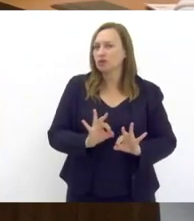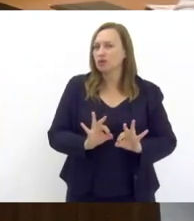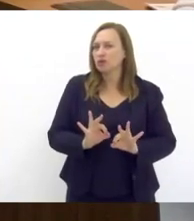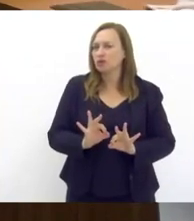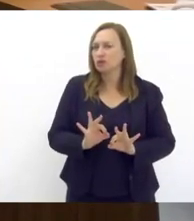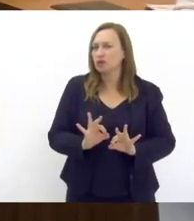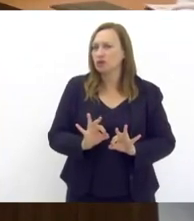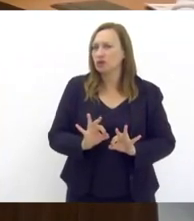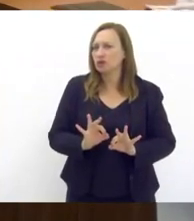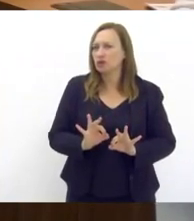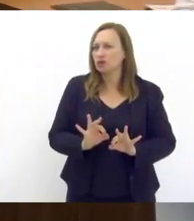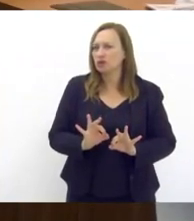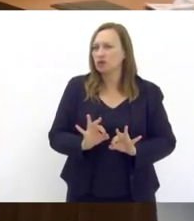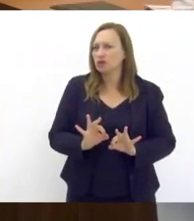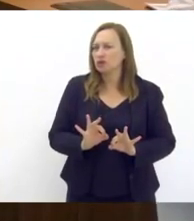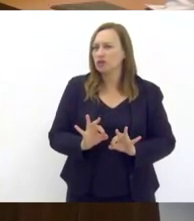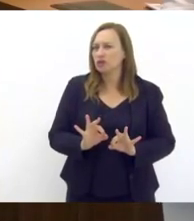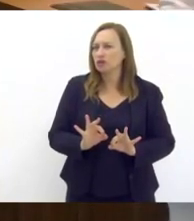Me foi?